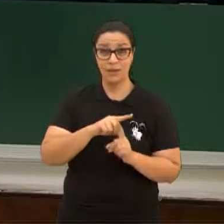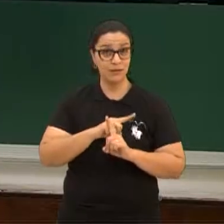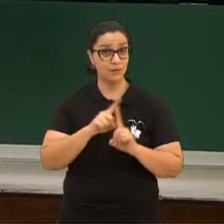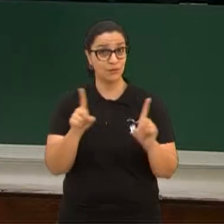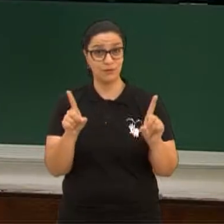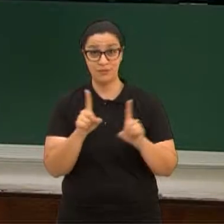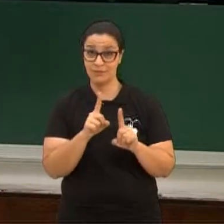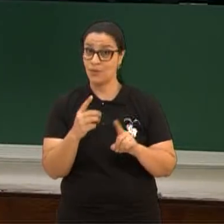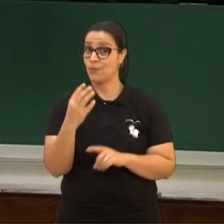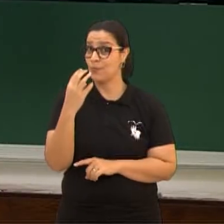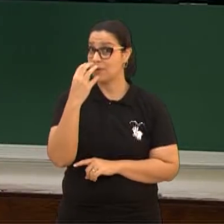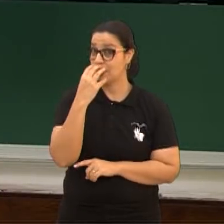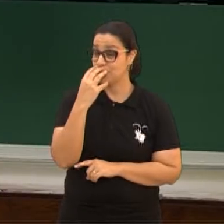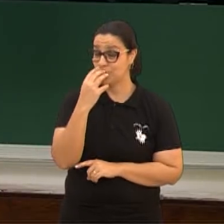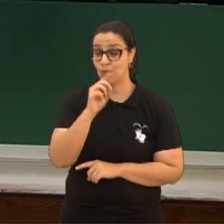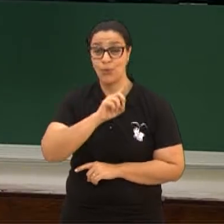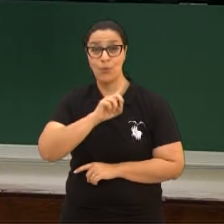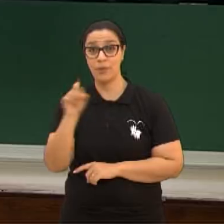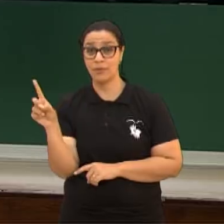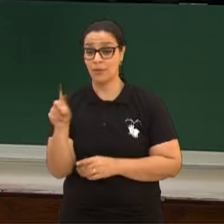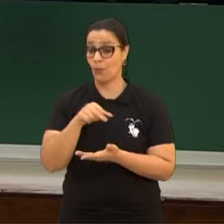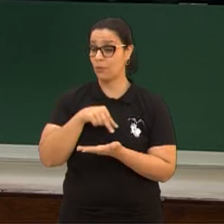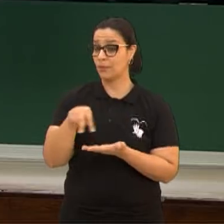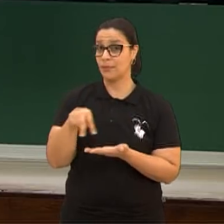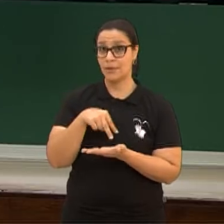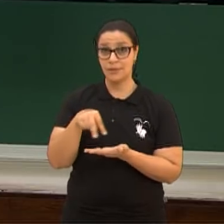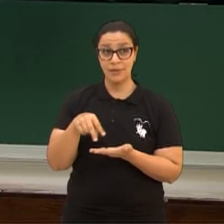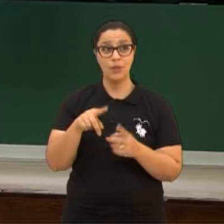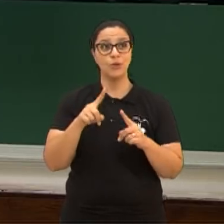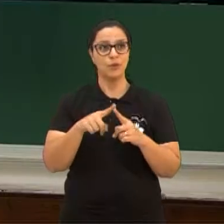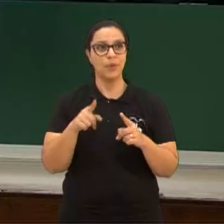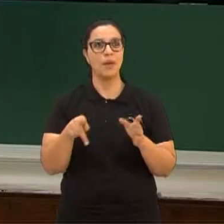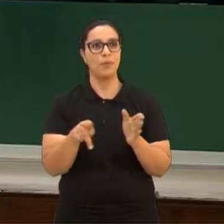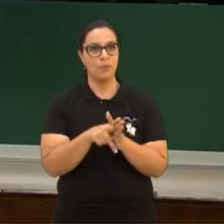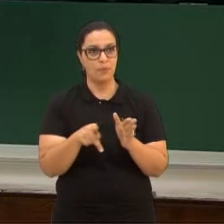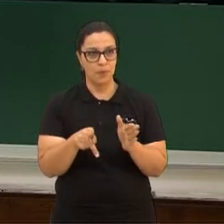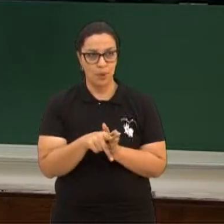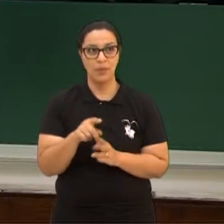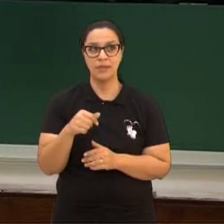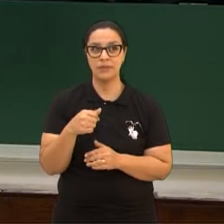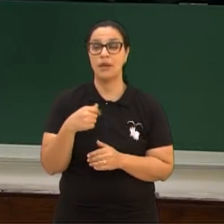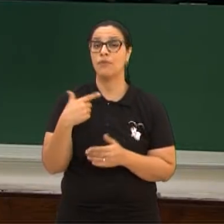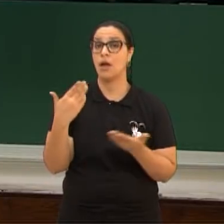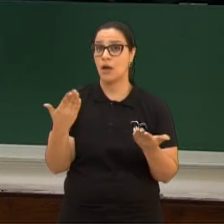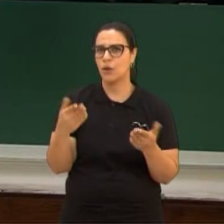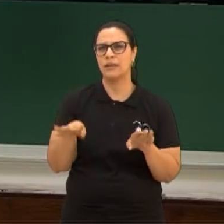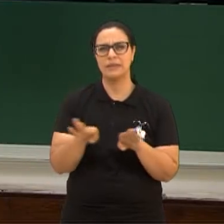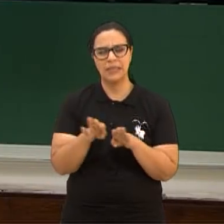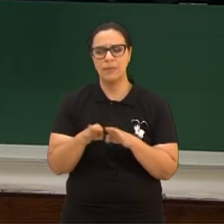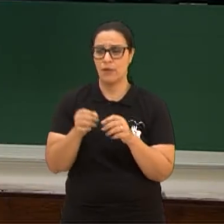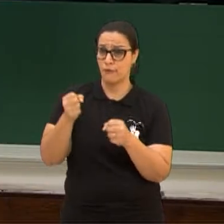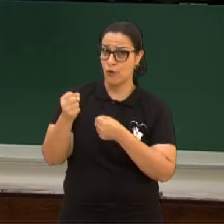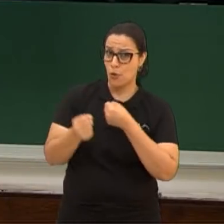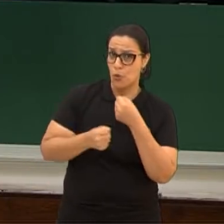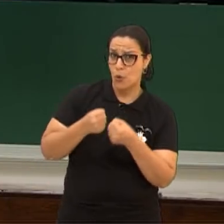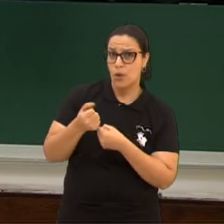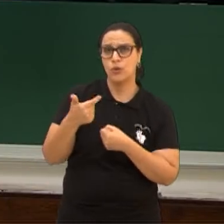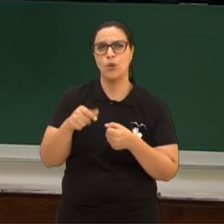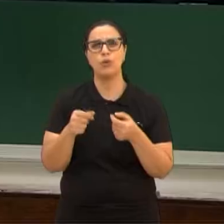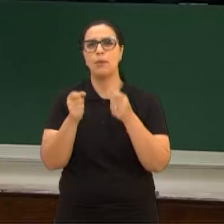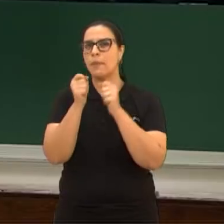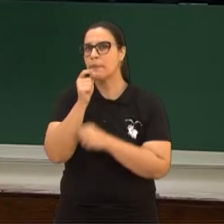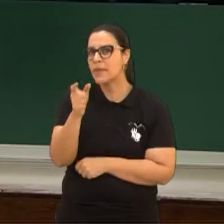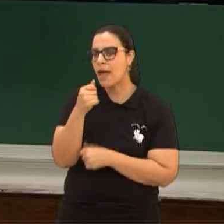dancing. Ele não está dançando, né? Eles estavam ali, foi correndo, o outro fez